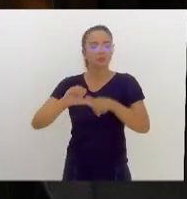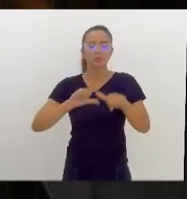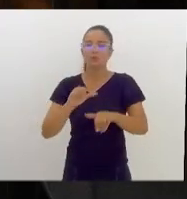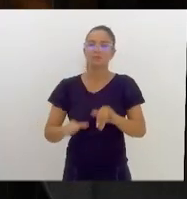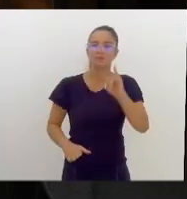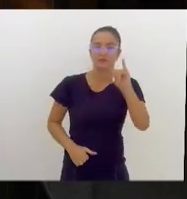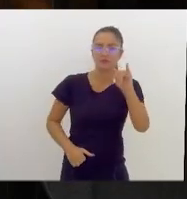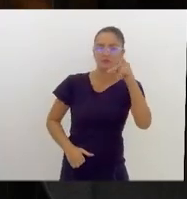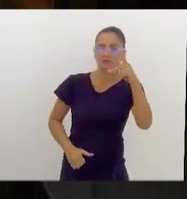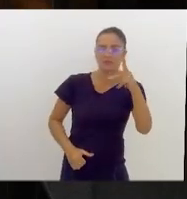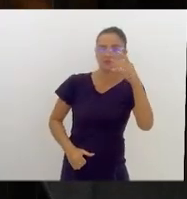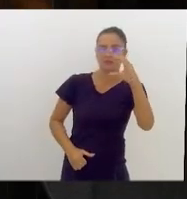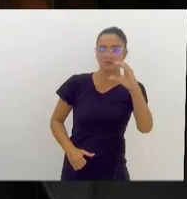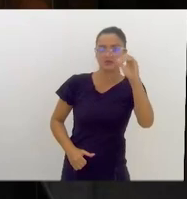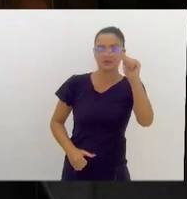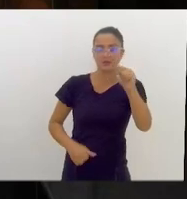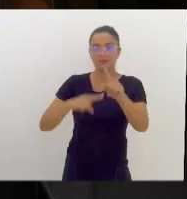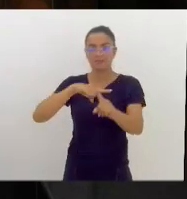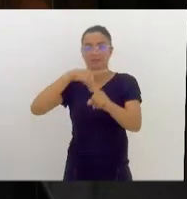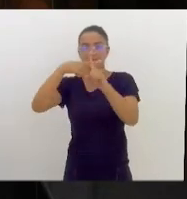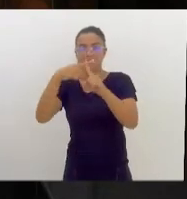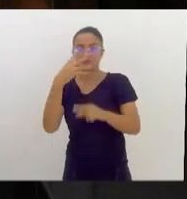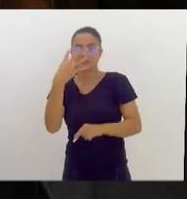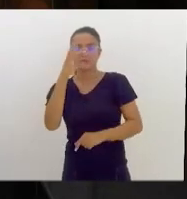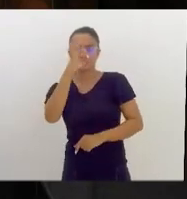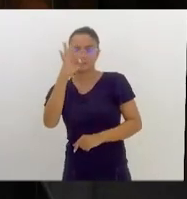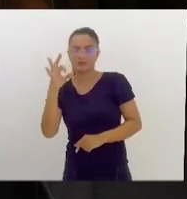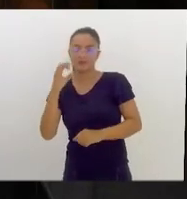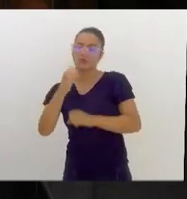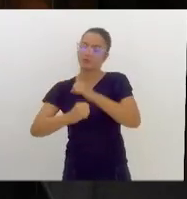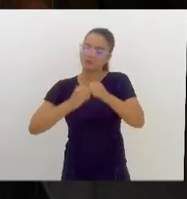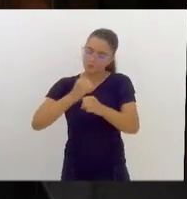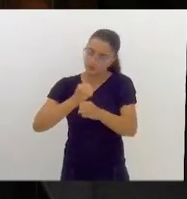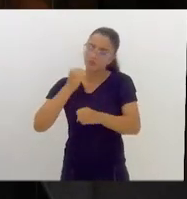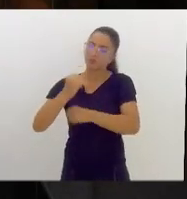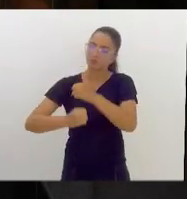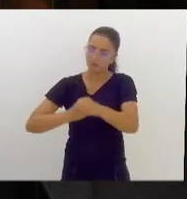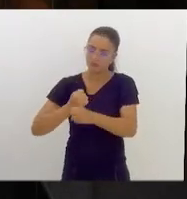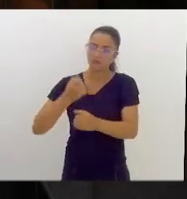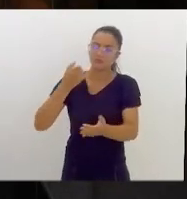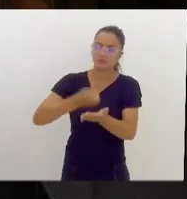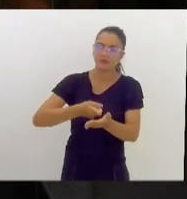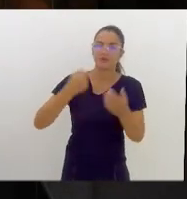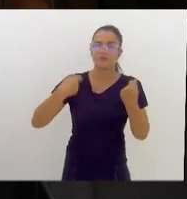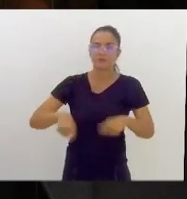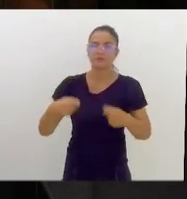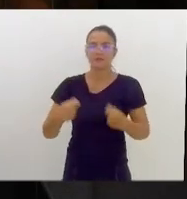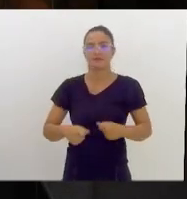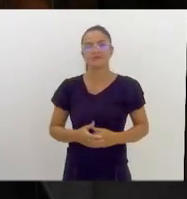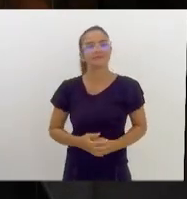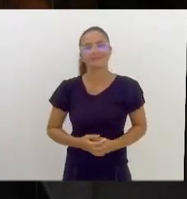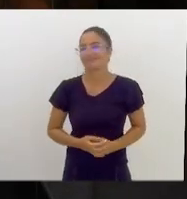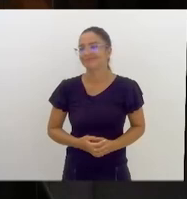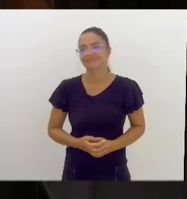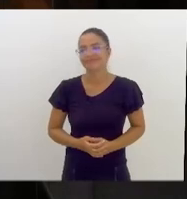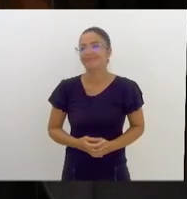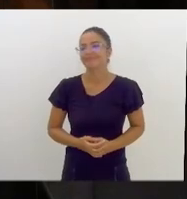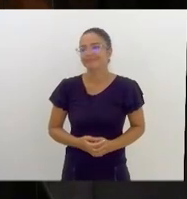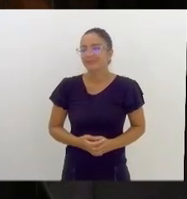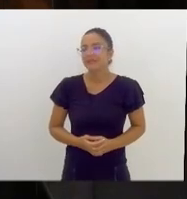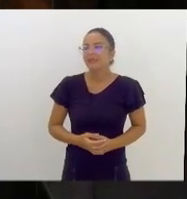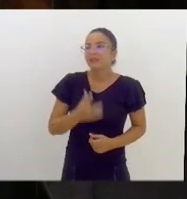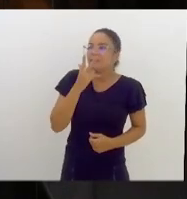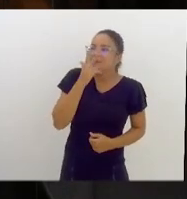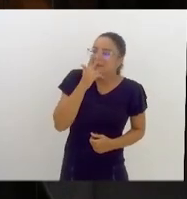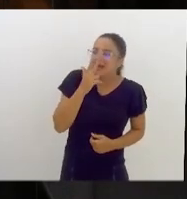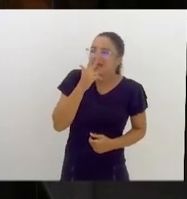índice oficial, mais 4% ao ano. Você morre da mesma forma, só leva um pouquinho